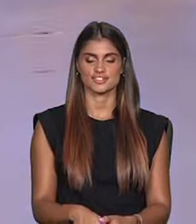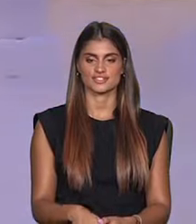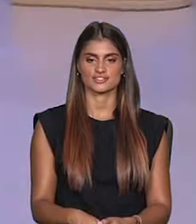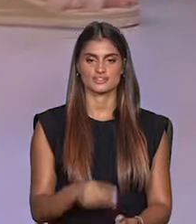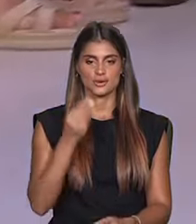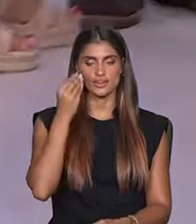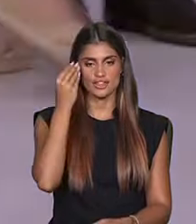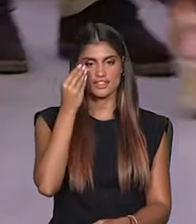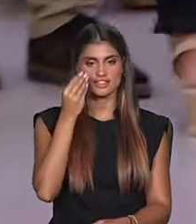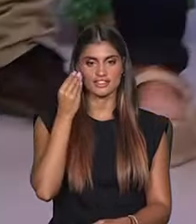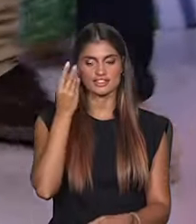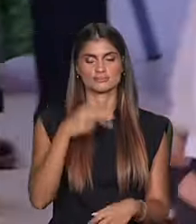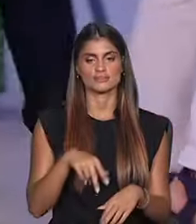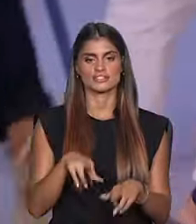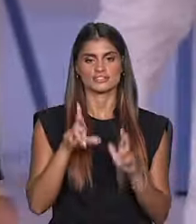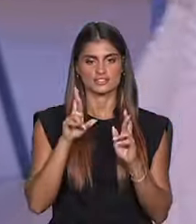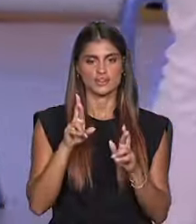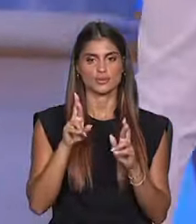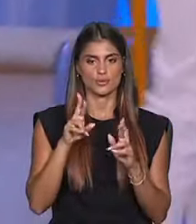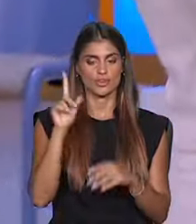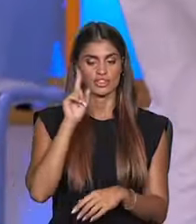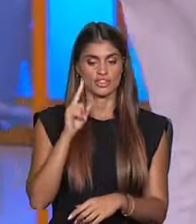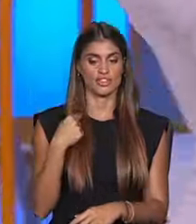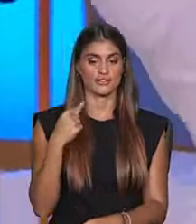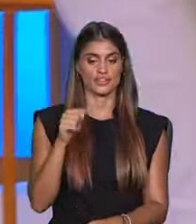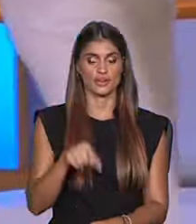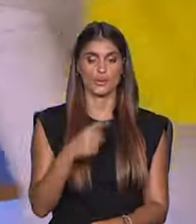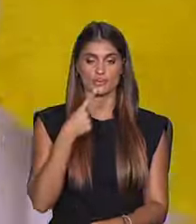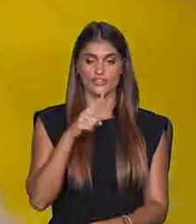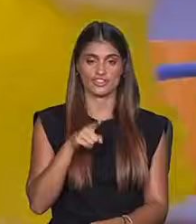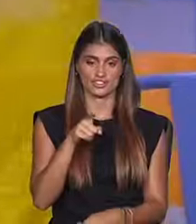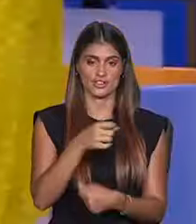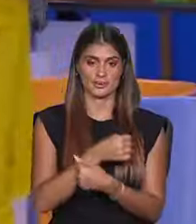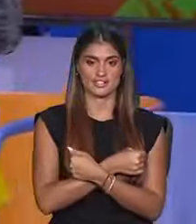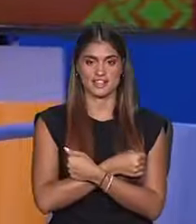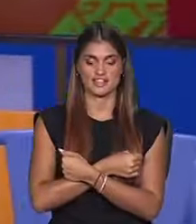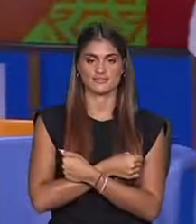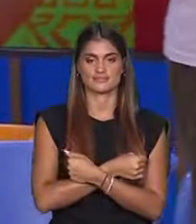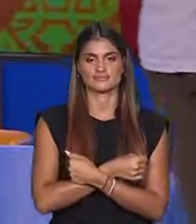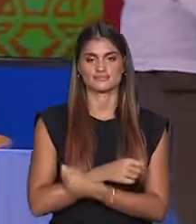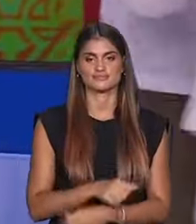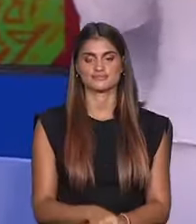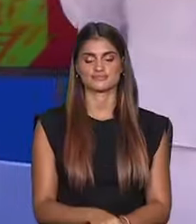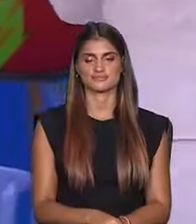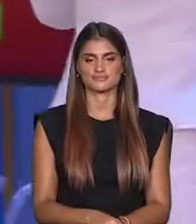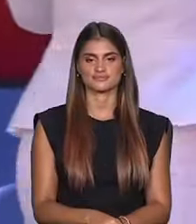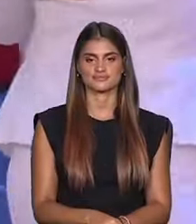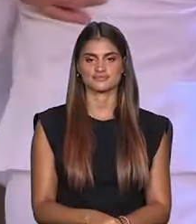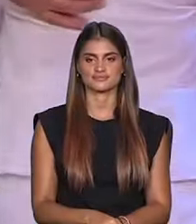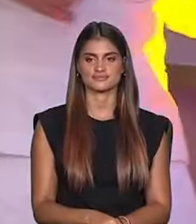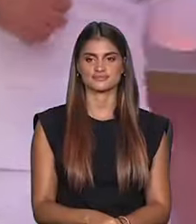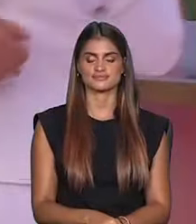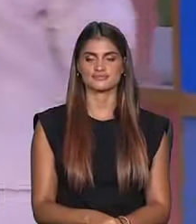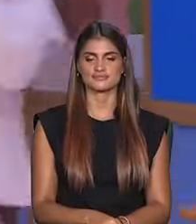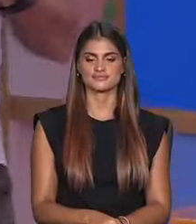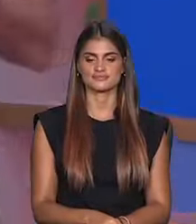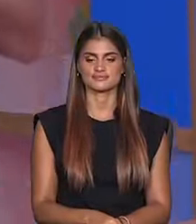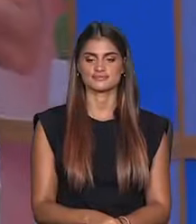a saudade e a esperança de um dia voltar para te abraçar.